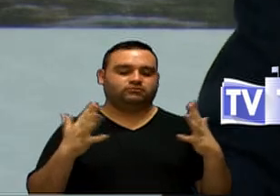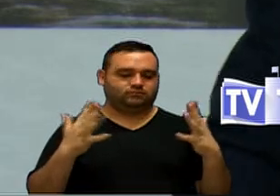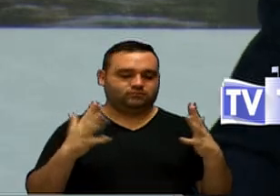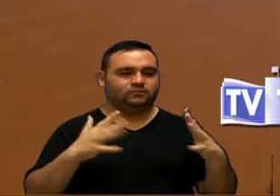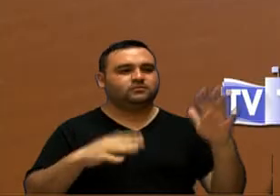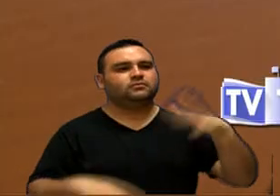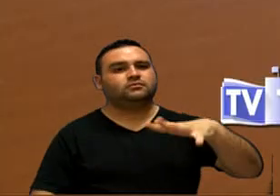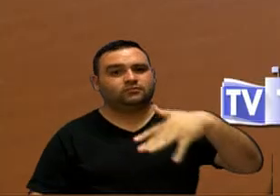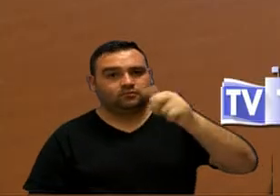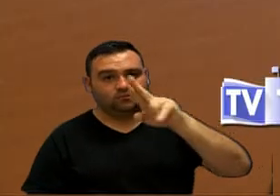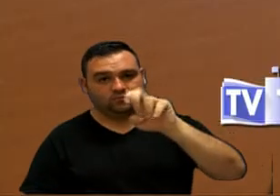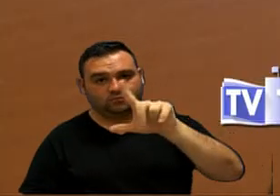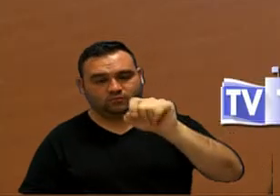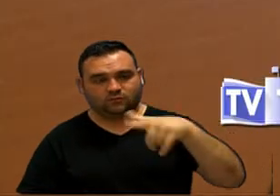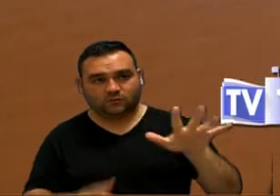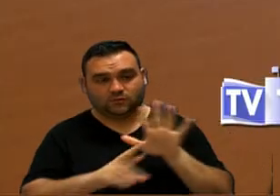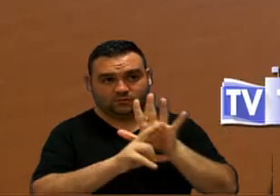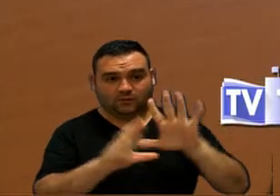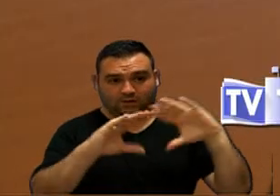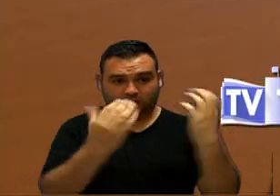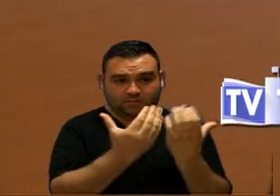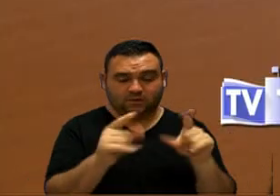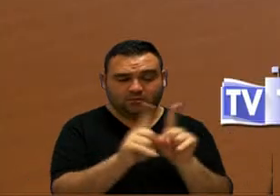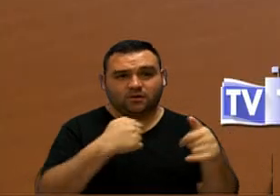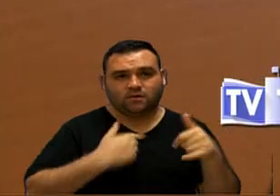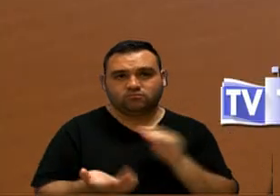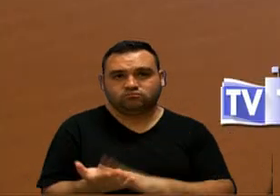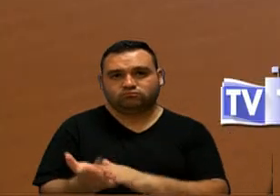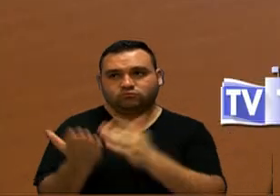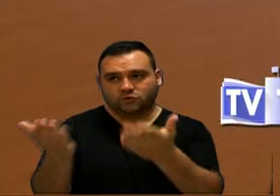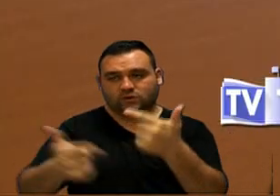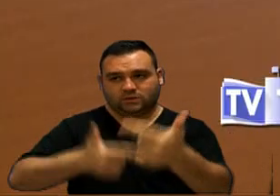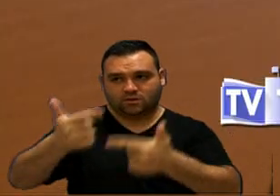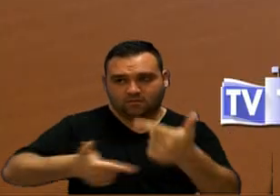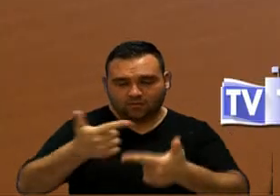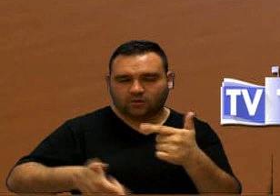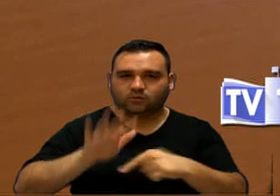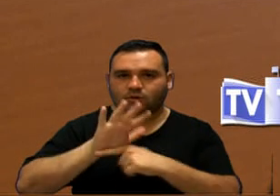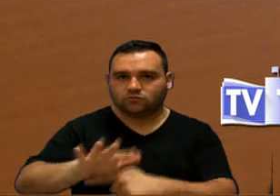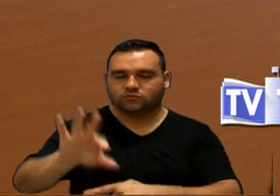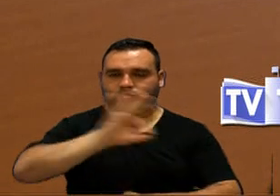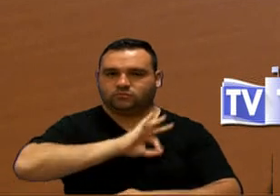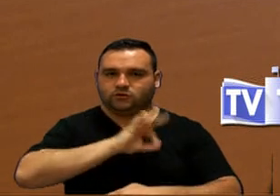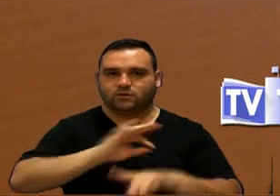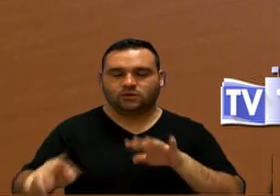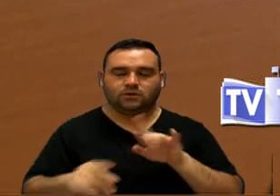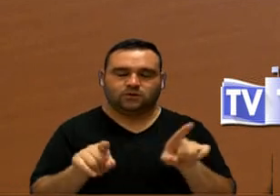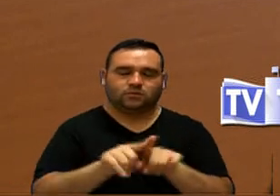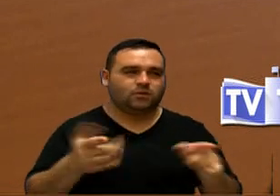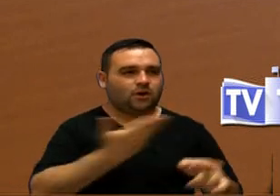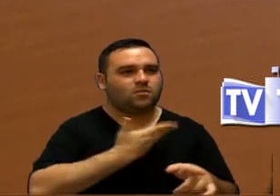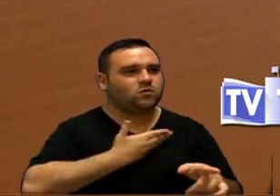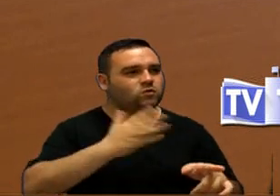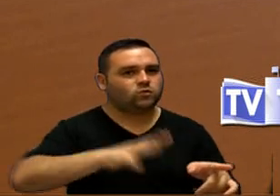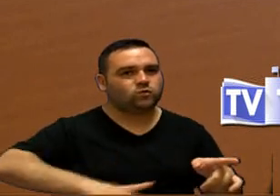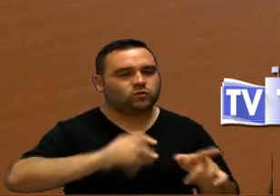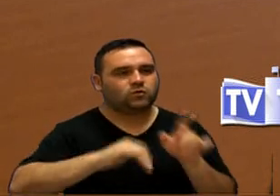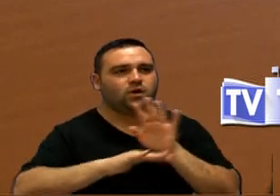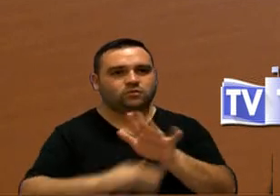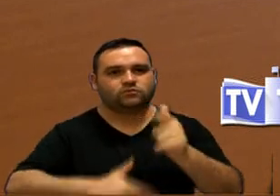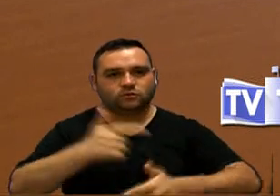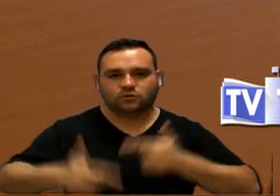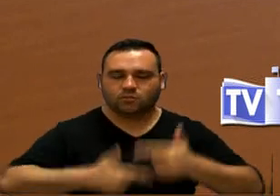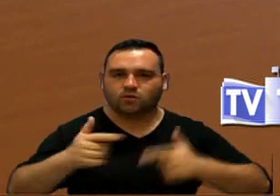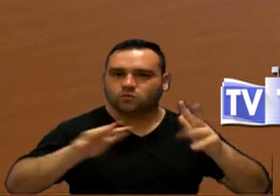Doutor Marcelo. Obrigado. Em nome dessa Casa de Leis, eu quero parabenizar o trabalho que o senhor vem fazendo à frente da delegacia, com todos os seus colegas, seus